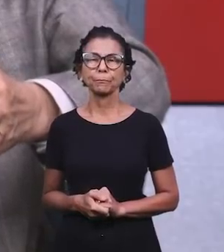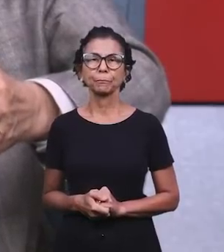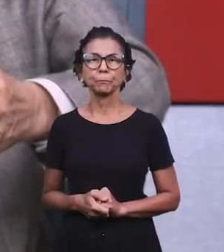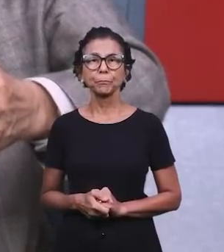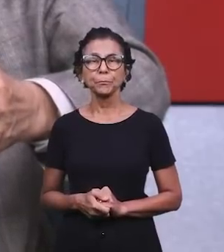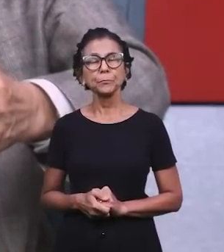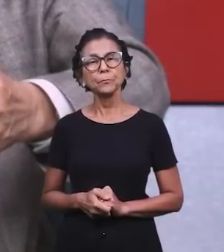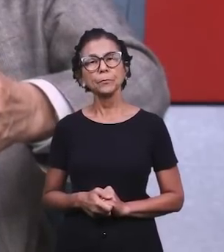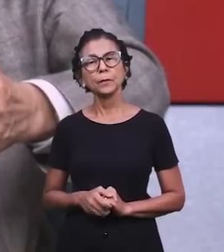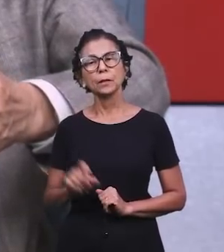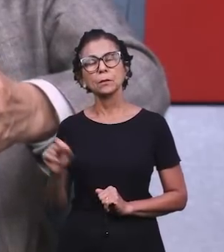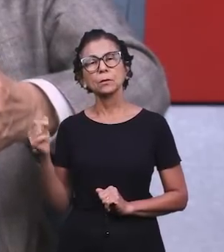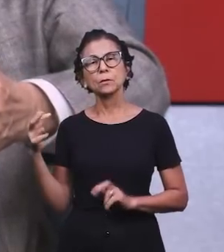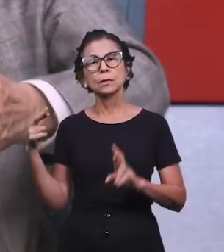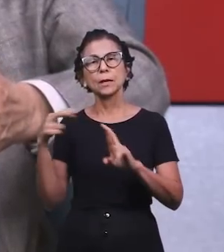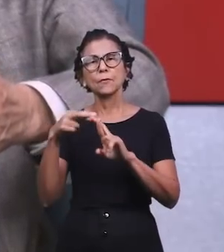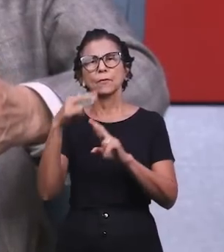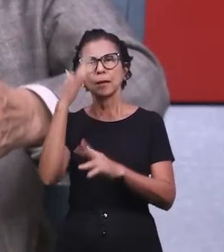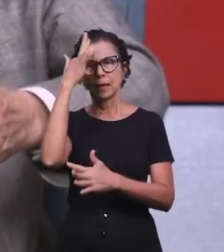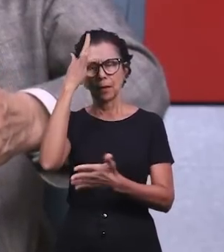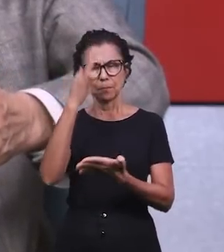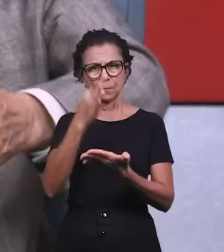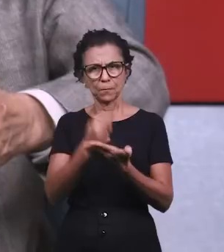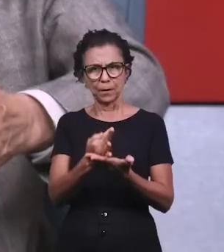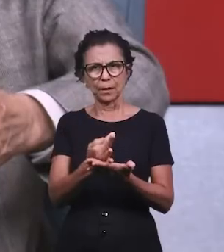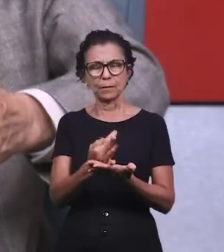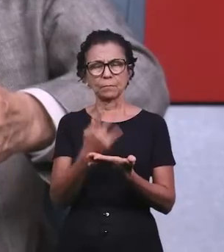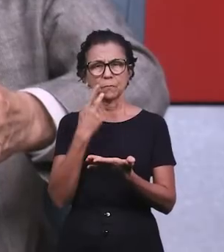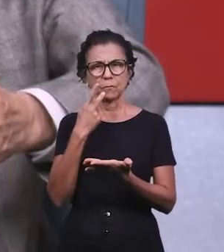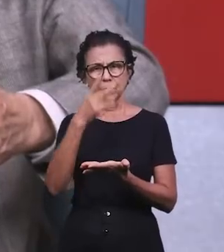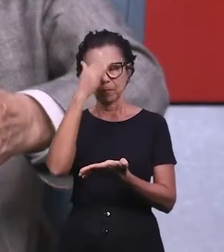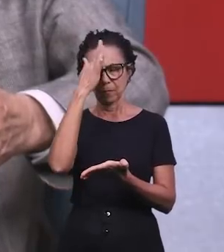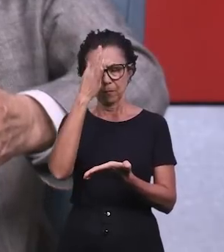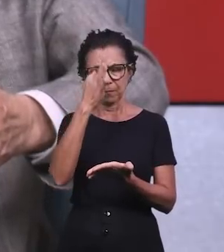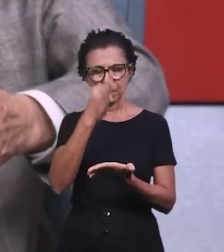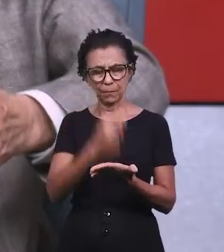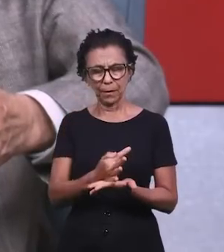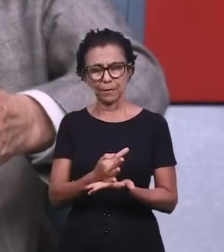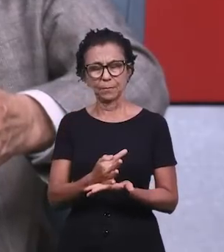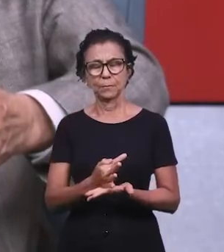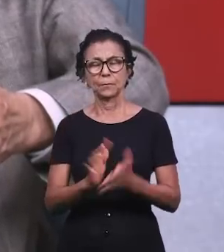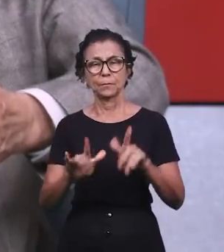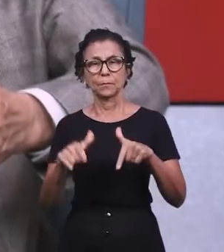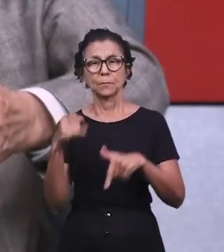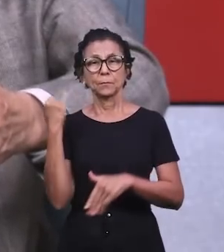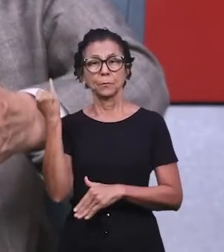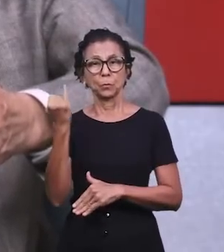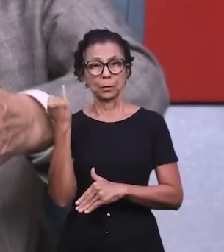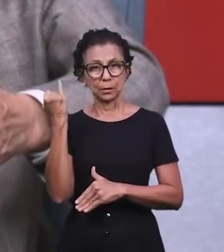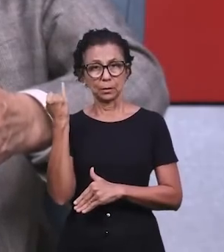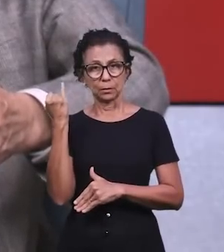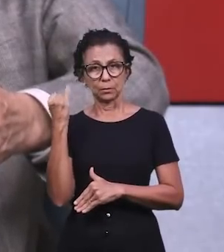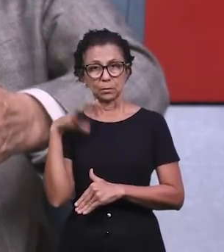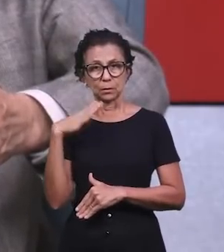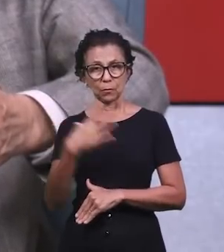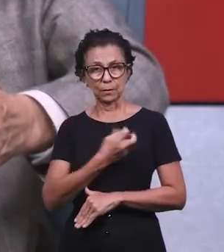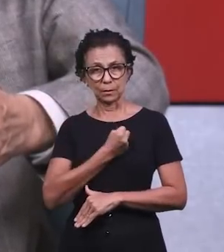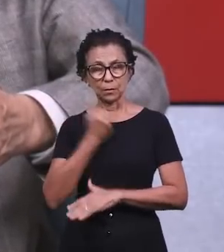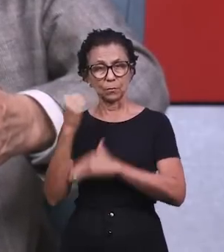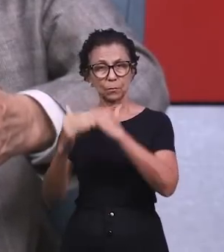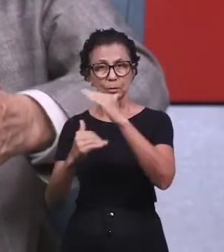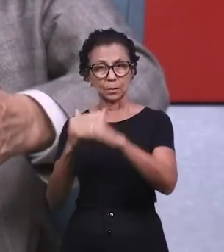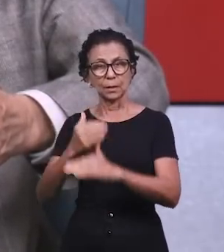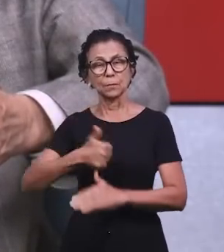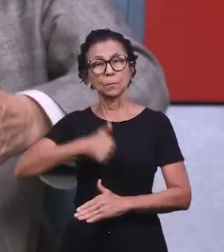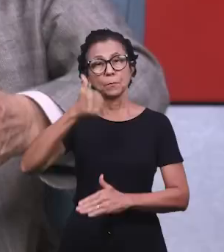a operação mais importante no processo de salvação é a fé.